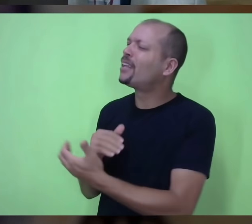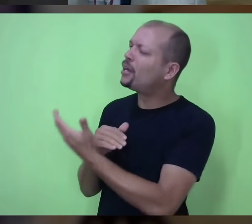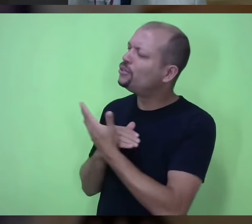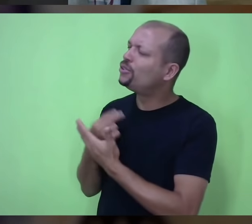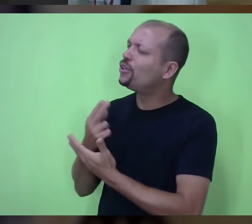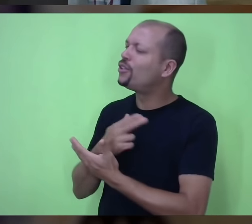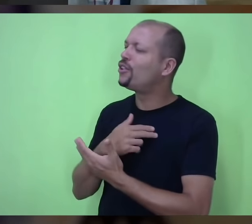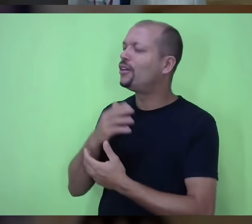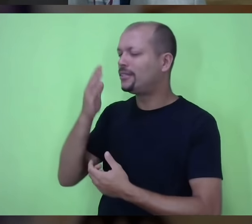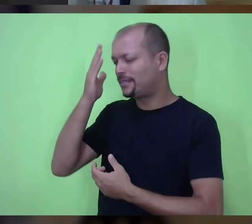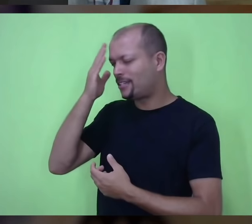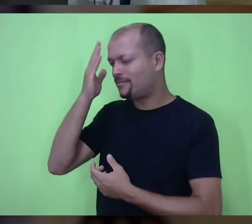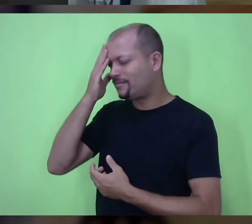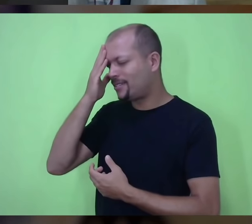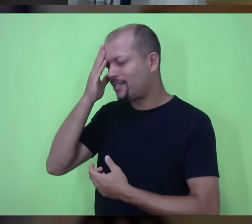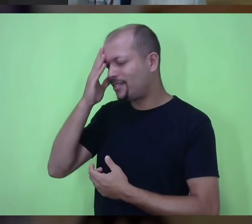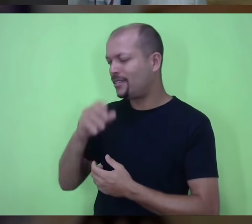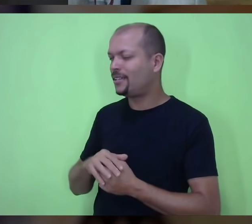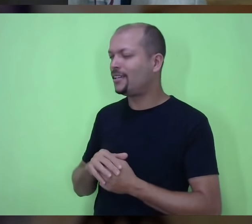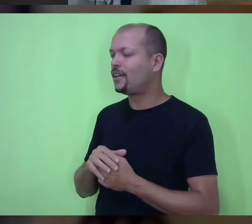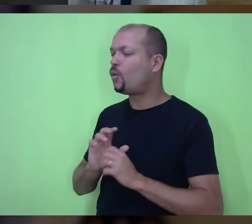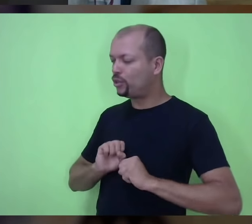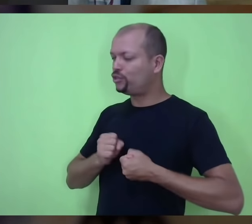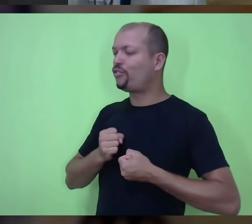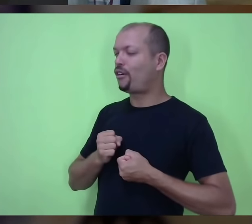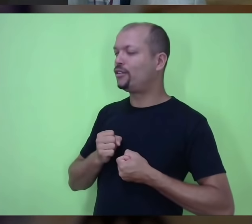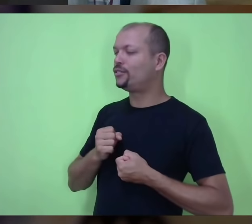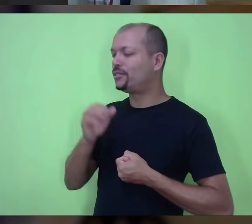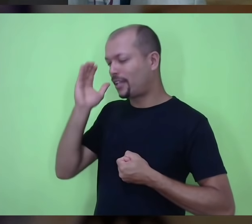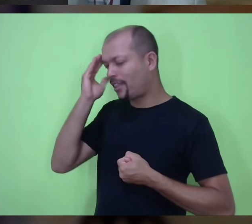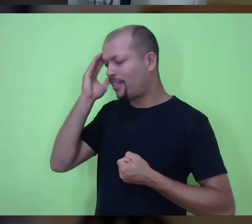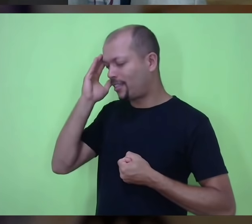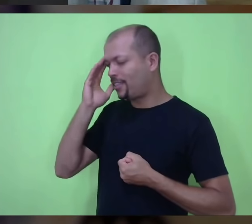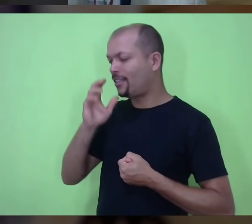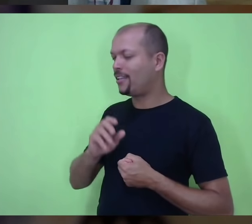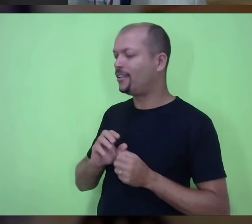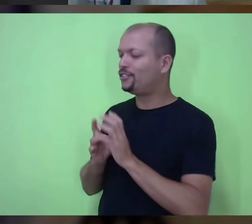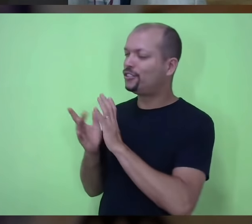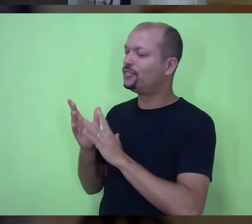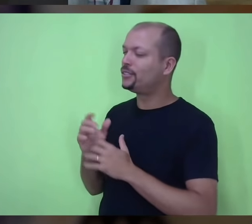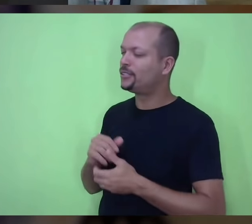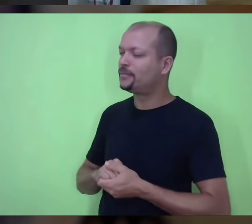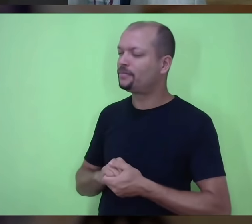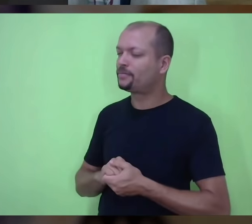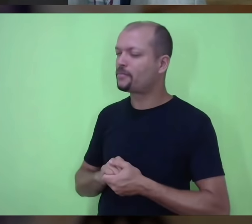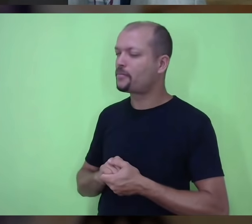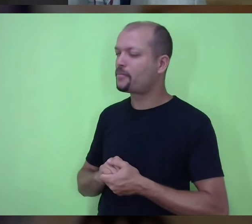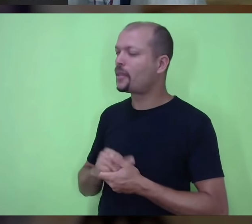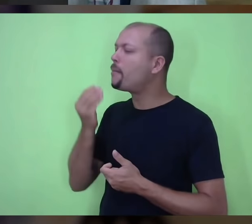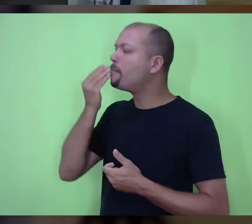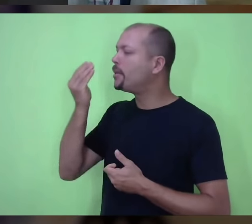Ajuda-nos a reconhecer tão grande esforço. Suplicamos isso em nome daquele que é